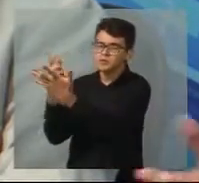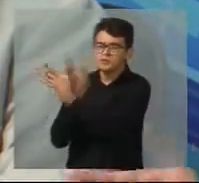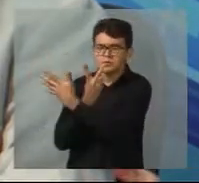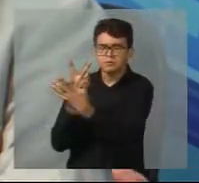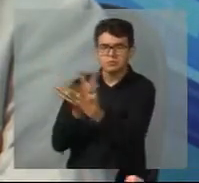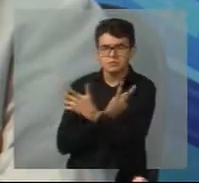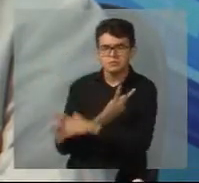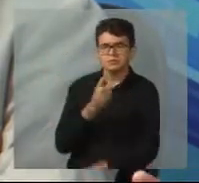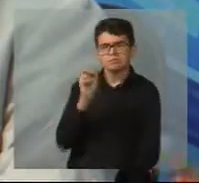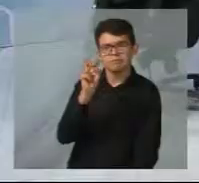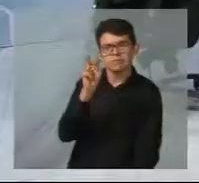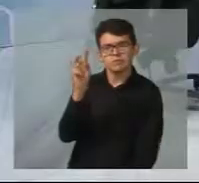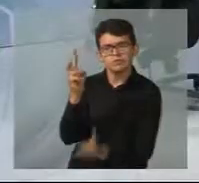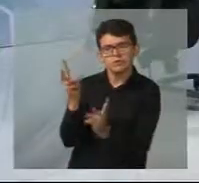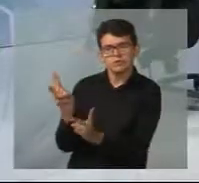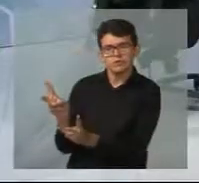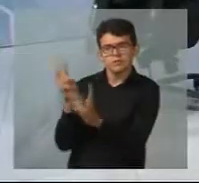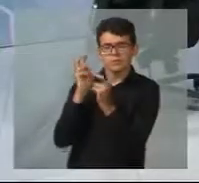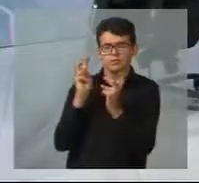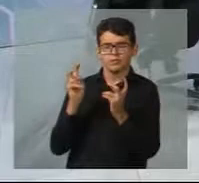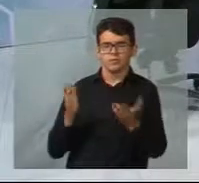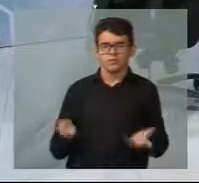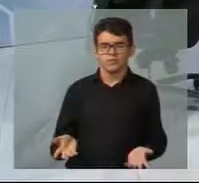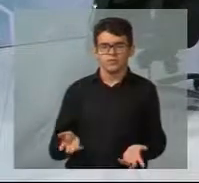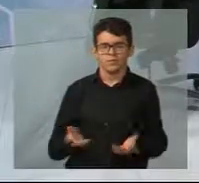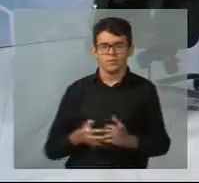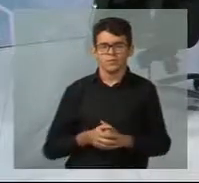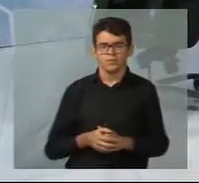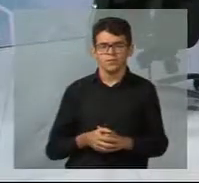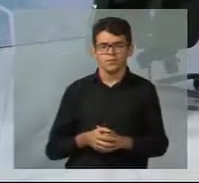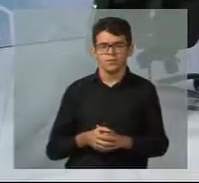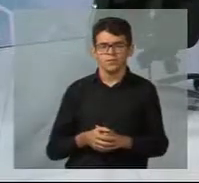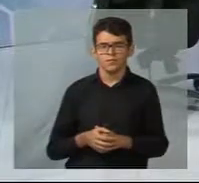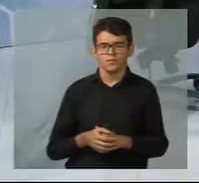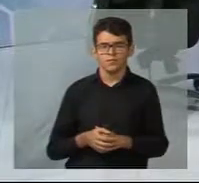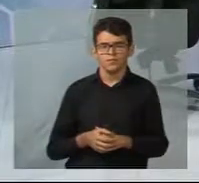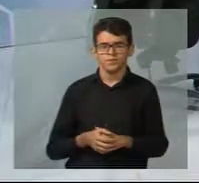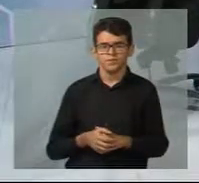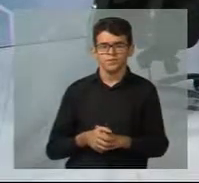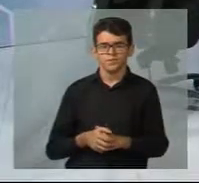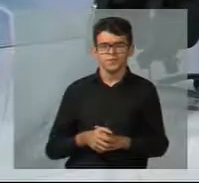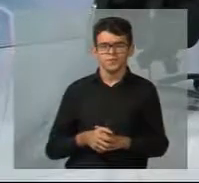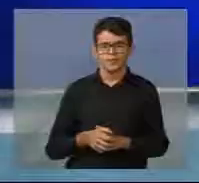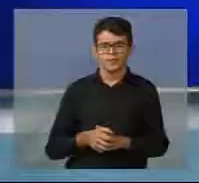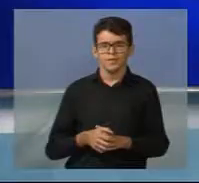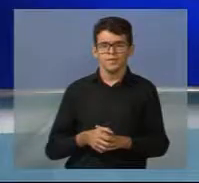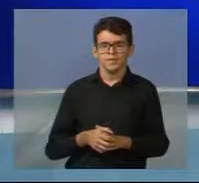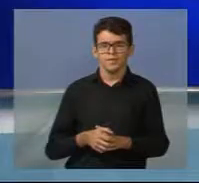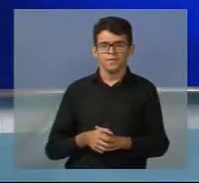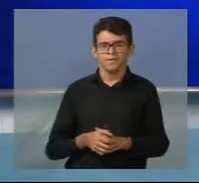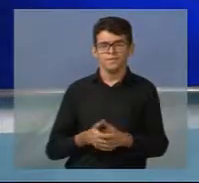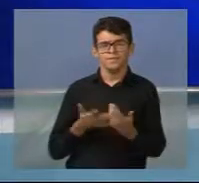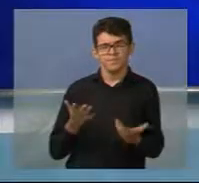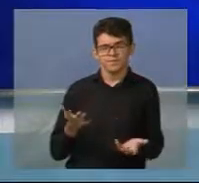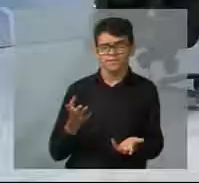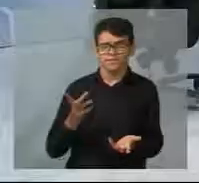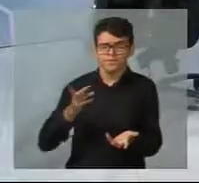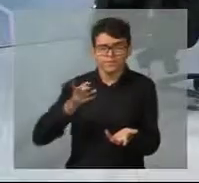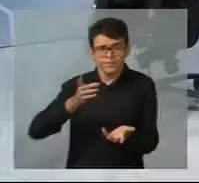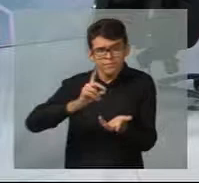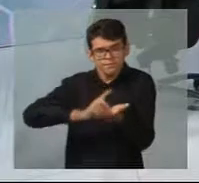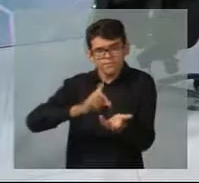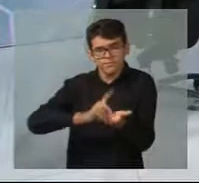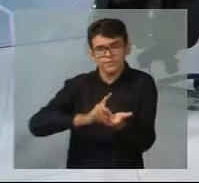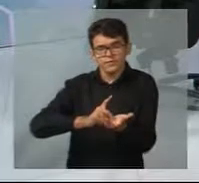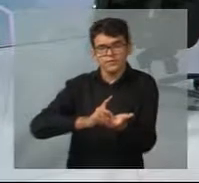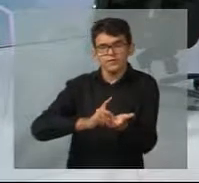Então, o que a gente Agora, Rui, eu estou com medo porque eu estou reformando alguma coisa do apartamento que eu alugo. Pois é, mas aí é outra coisa. Você está reformando